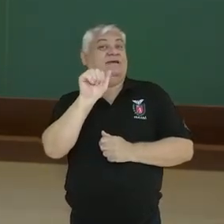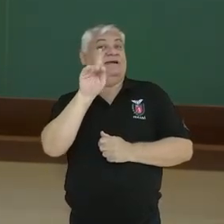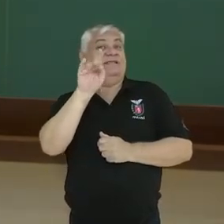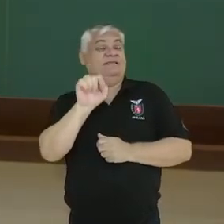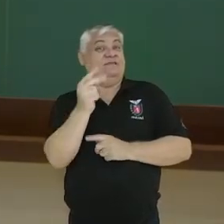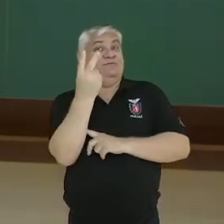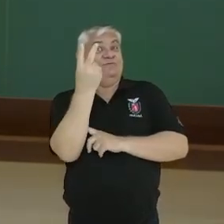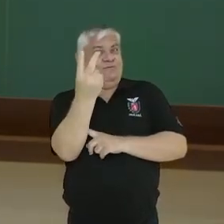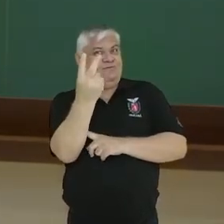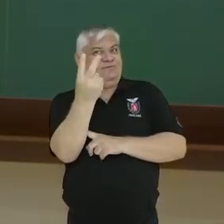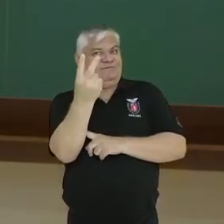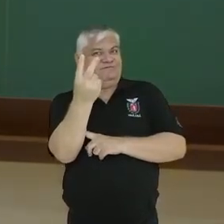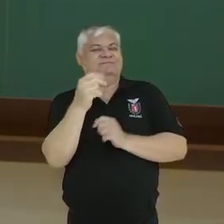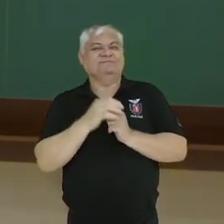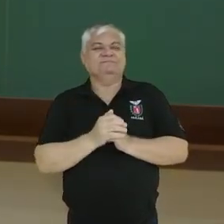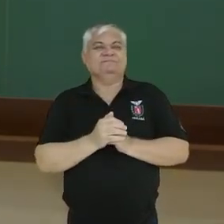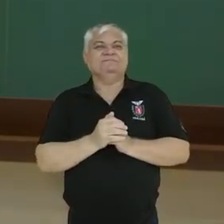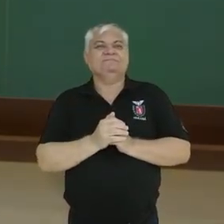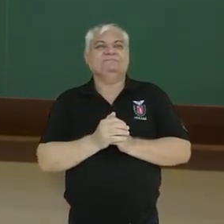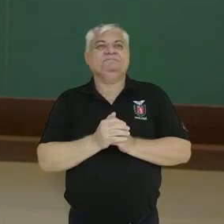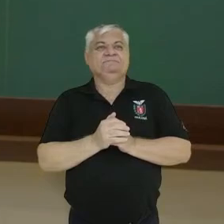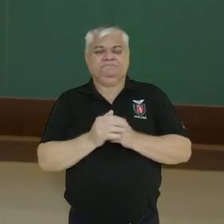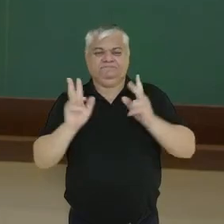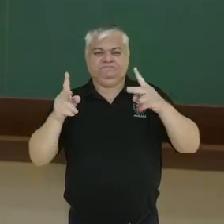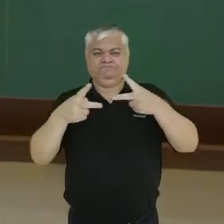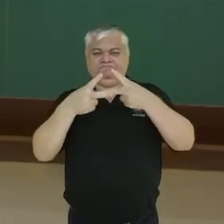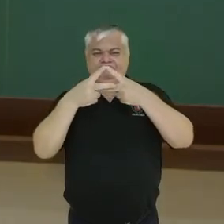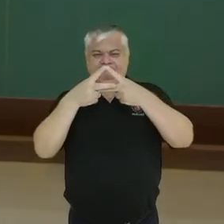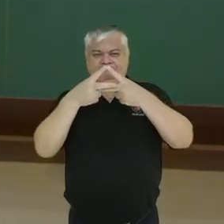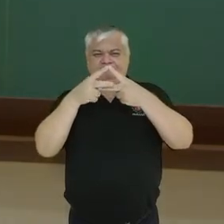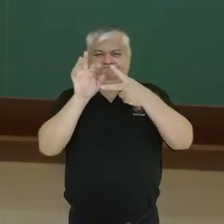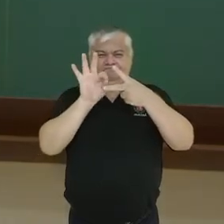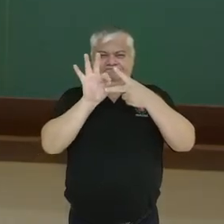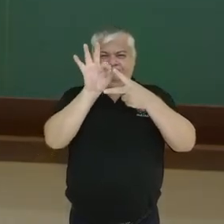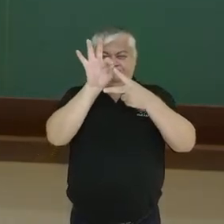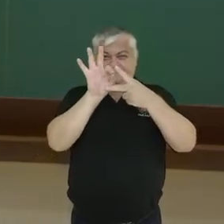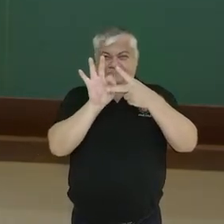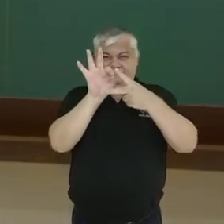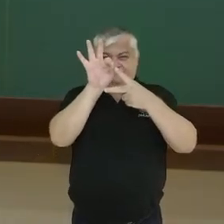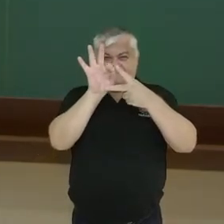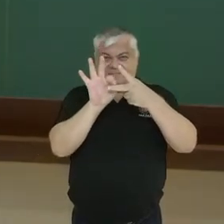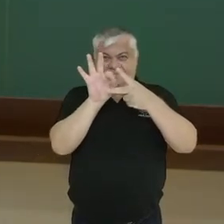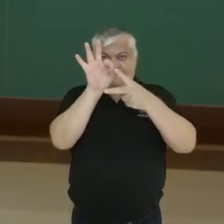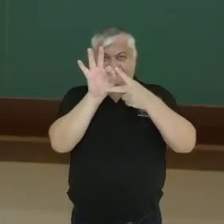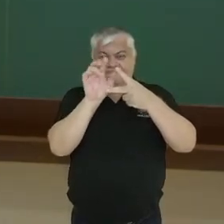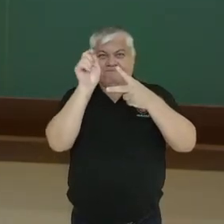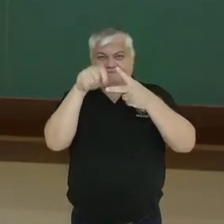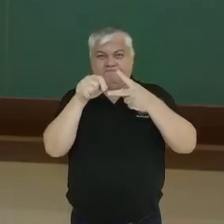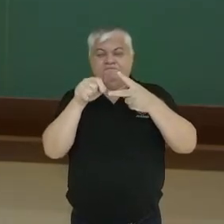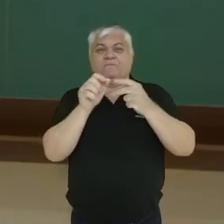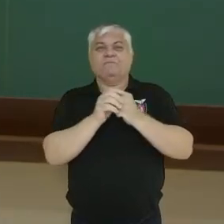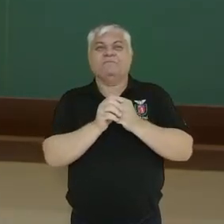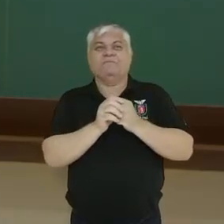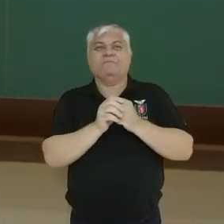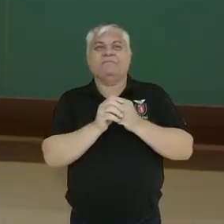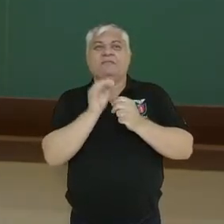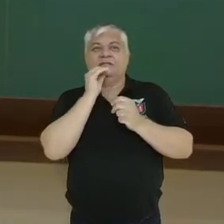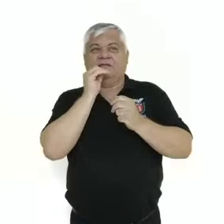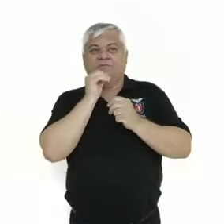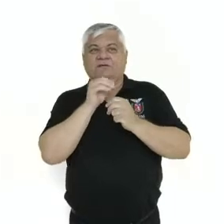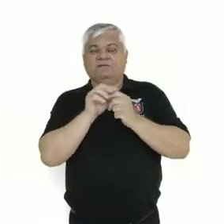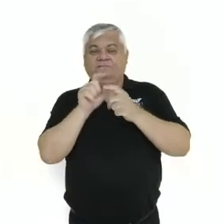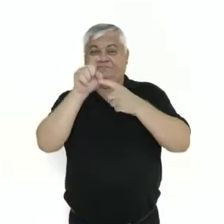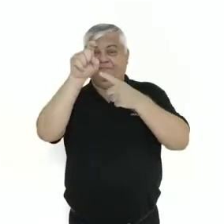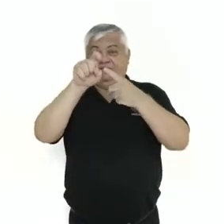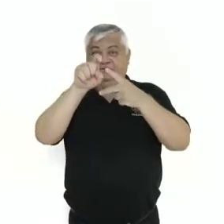coisa por 2. Muito bem, eu tenho um triângulo retângulo, posso aplicar Pitágoras. Então vai ficar, ó, x,